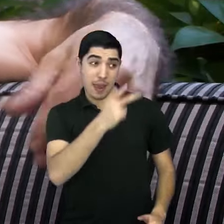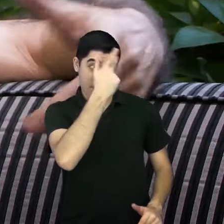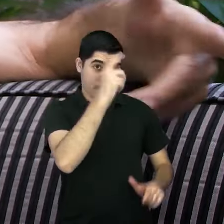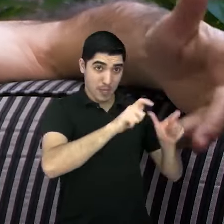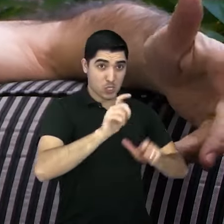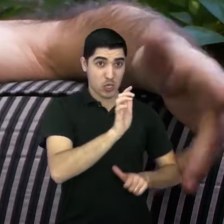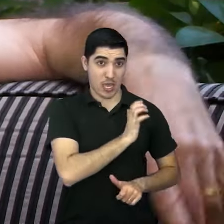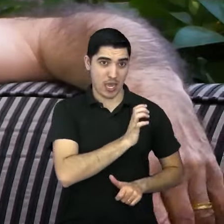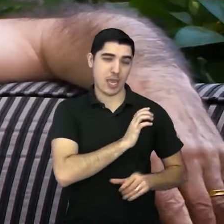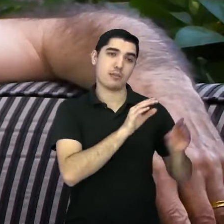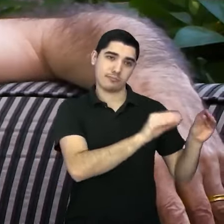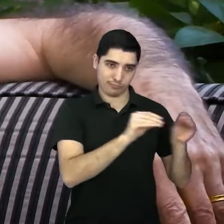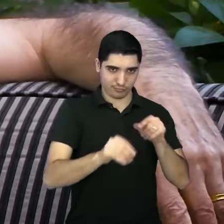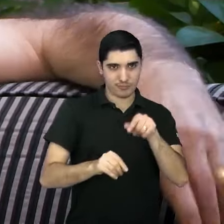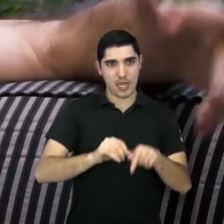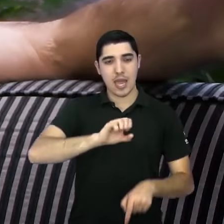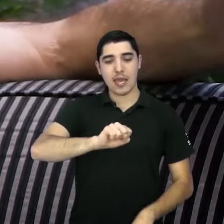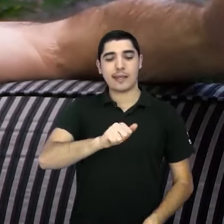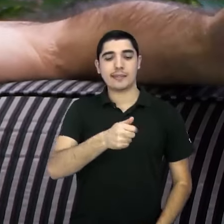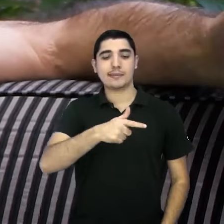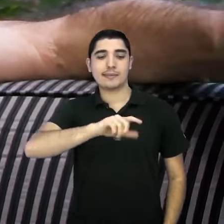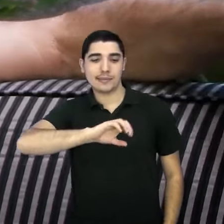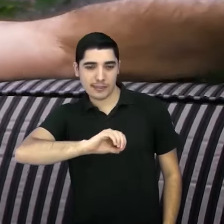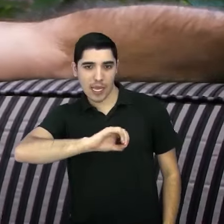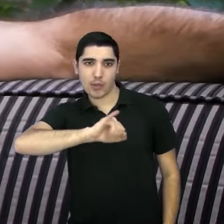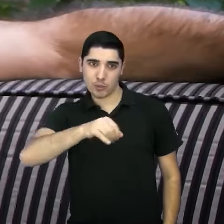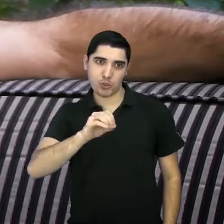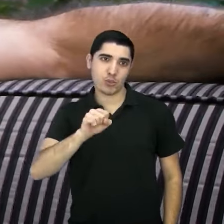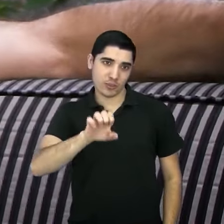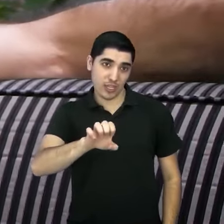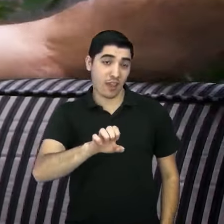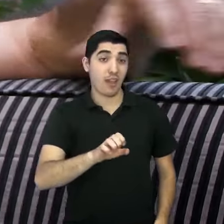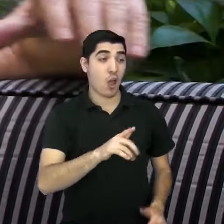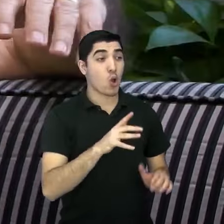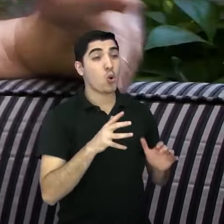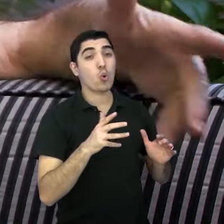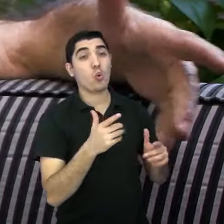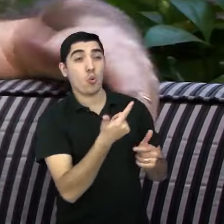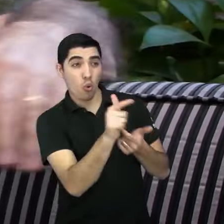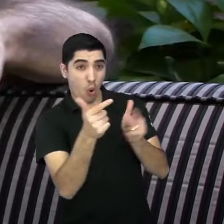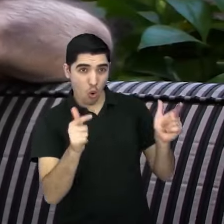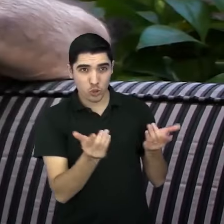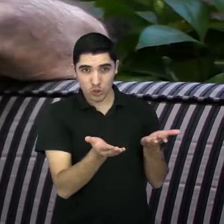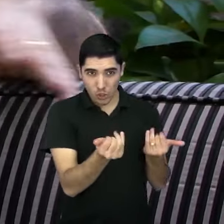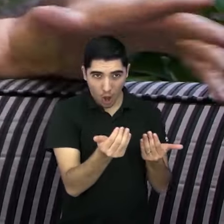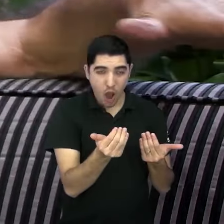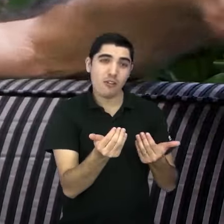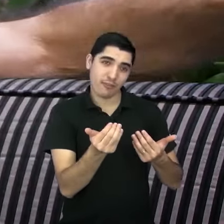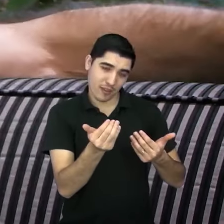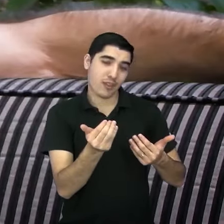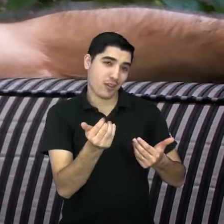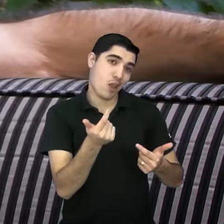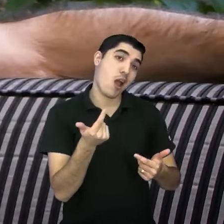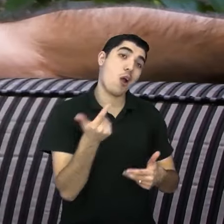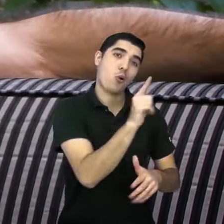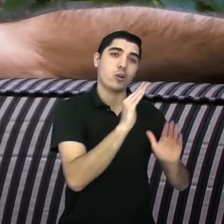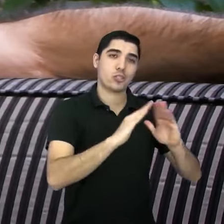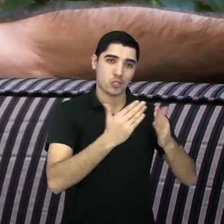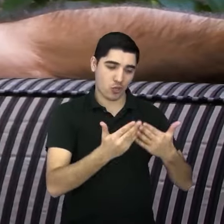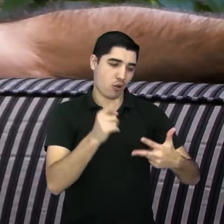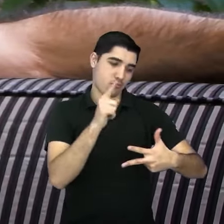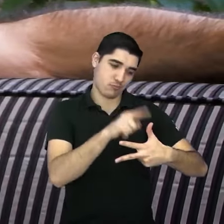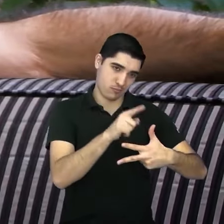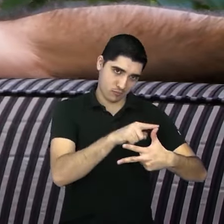aspas, ia para o Instituto São José, né? As mocinhas. O resto não. Os demais jovens, vamos dizer